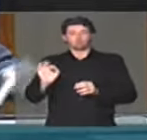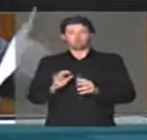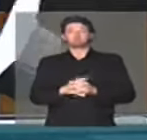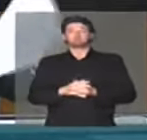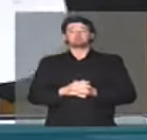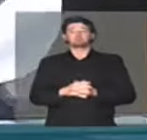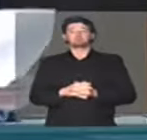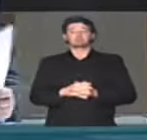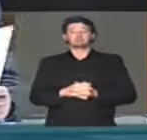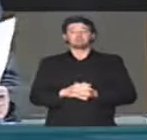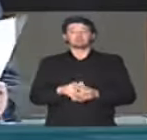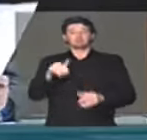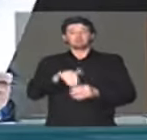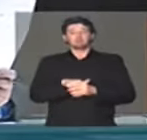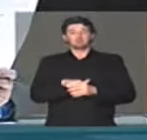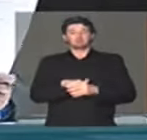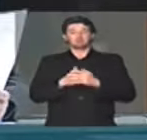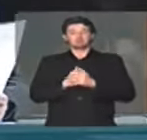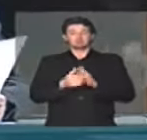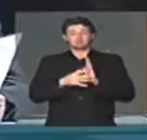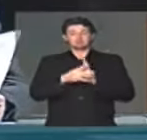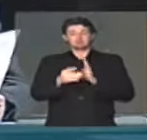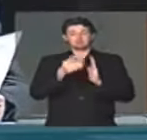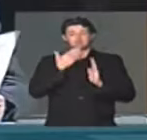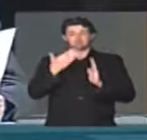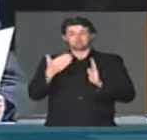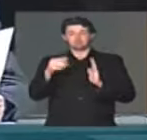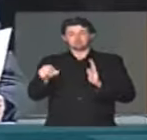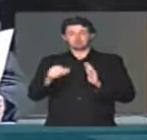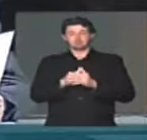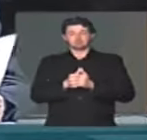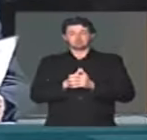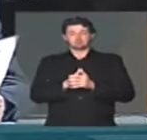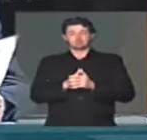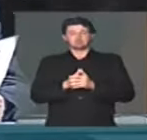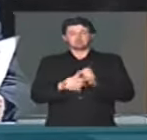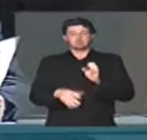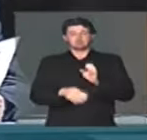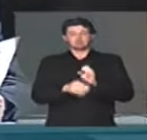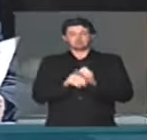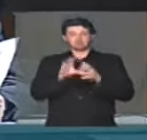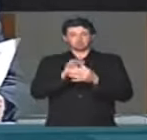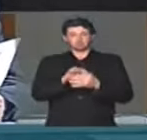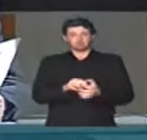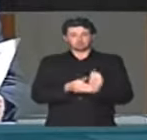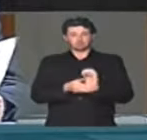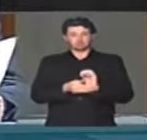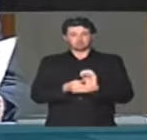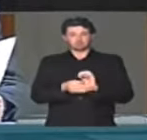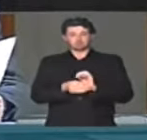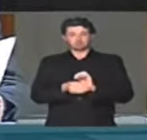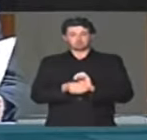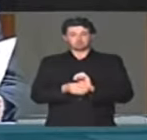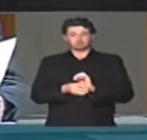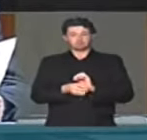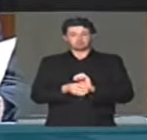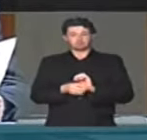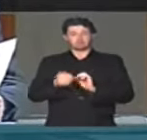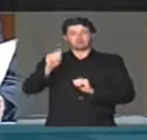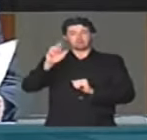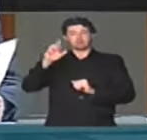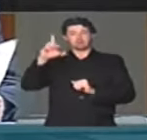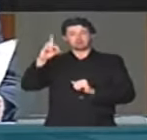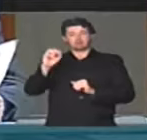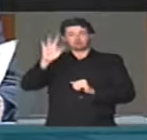Ausente. Em votação, o destaque de preferência para emenda aglutinativa número 29. Quem é o autor?